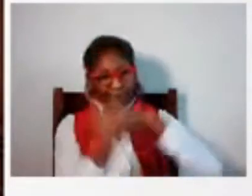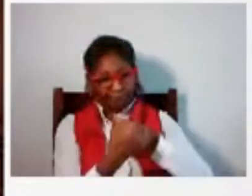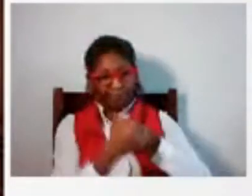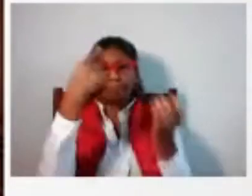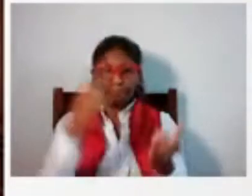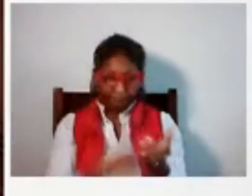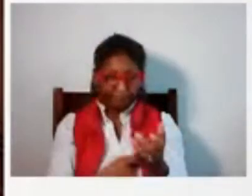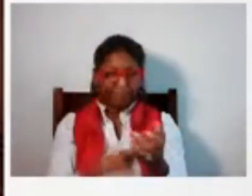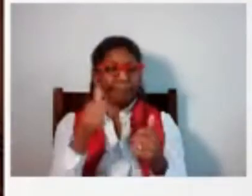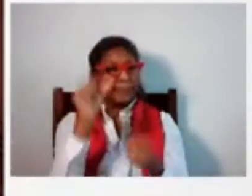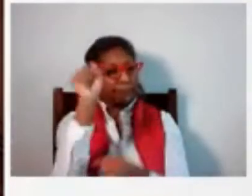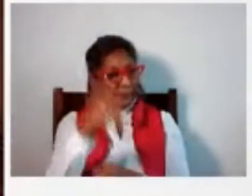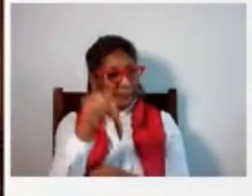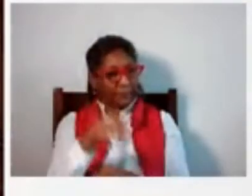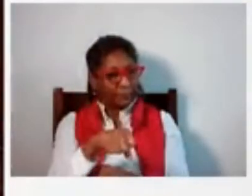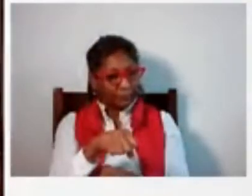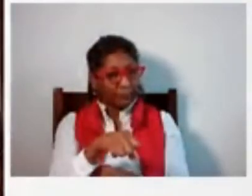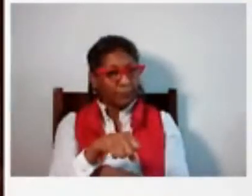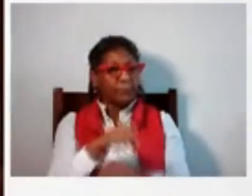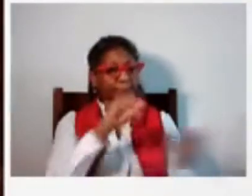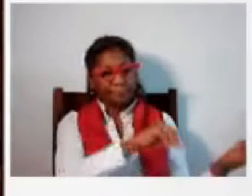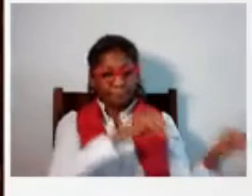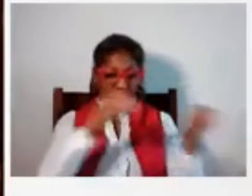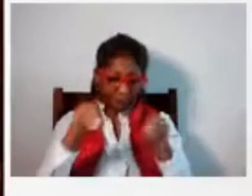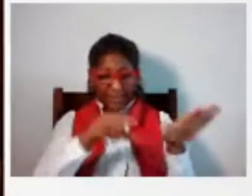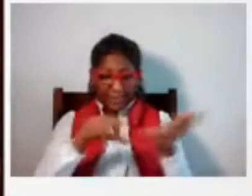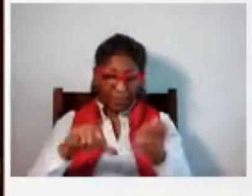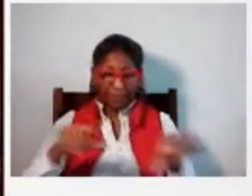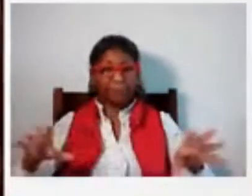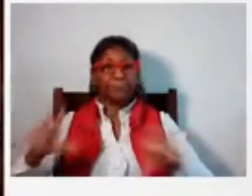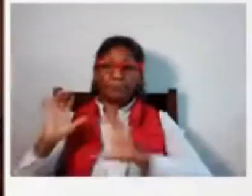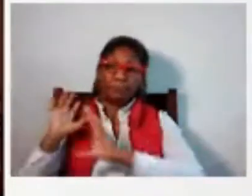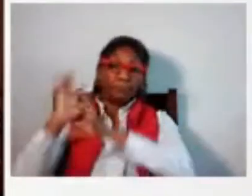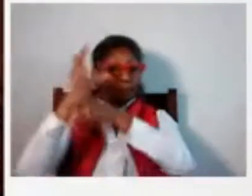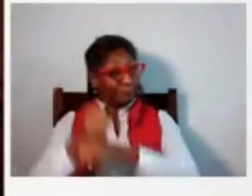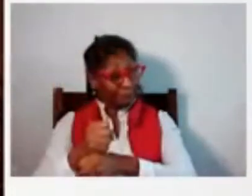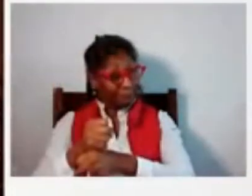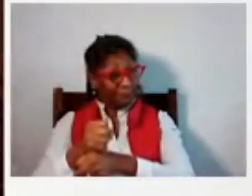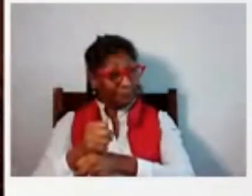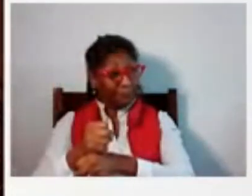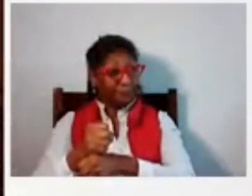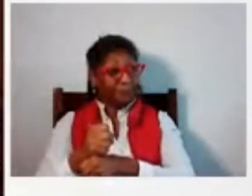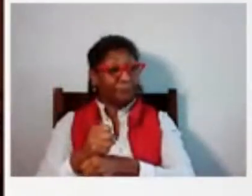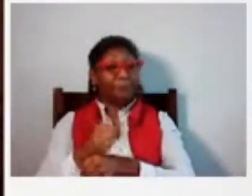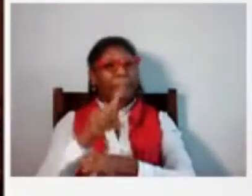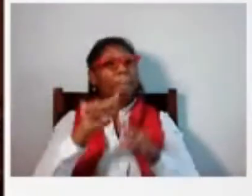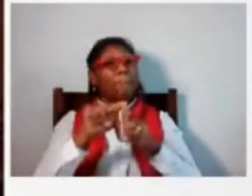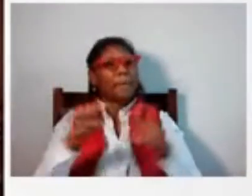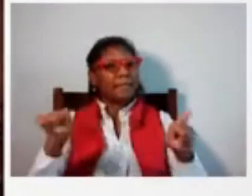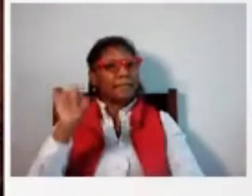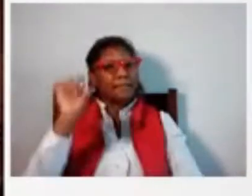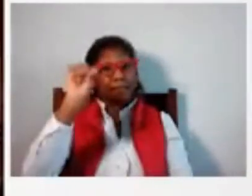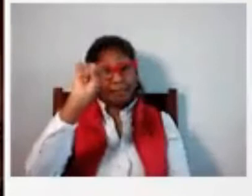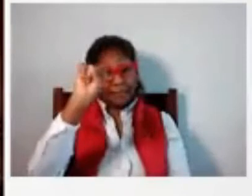testados na semana passada. Então, teria que jogar para a semana anterior também. Isso poderia haver uma compensação. Mas, Santo